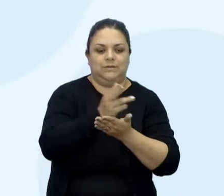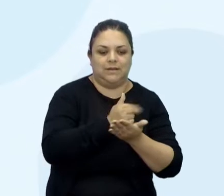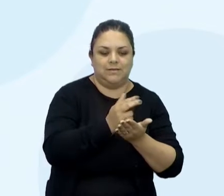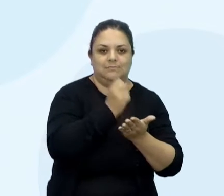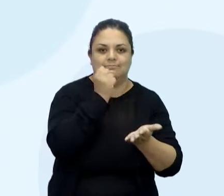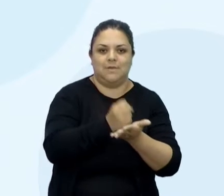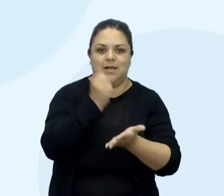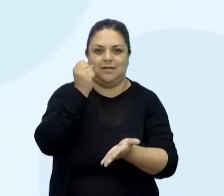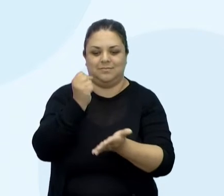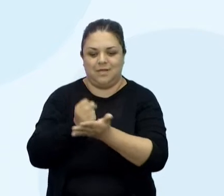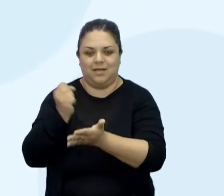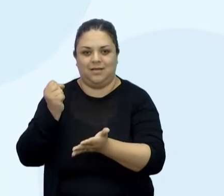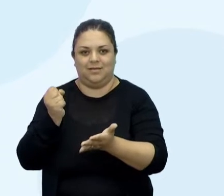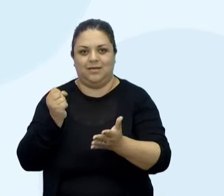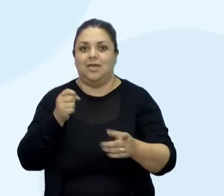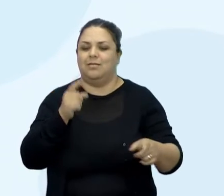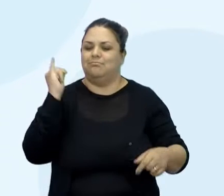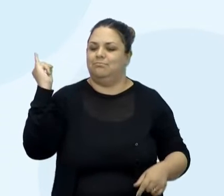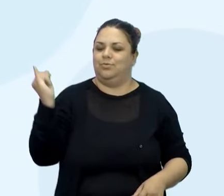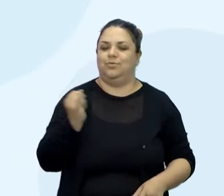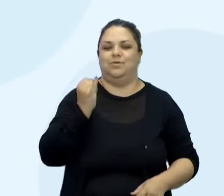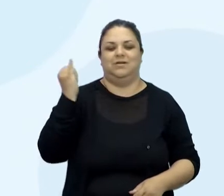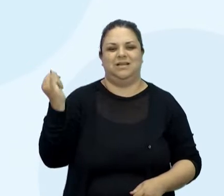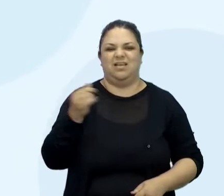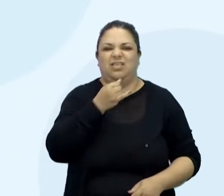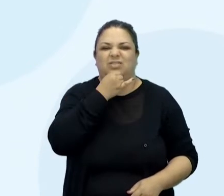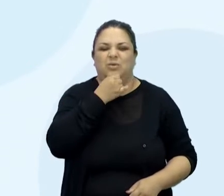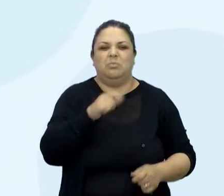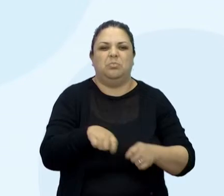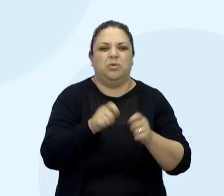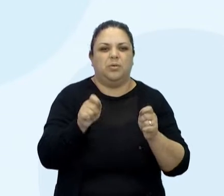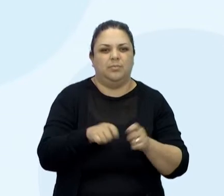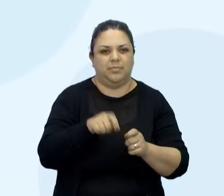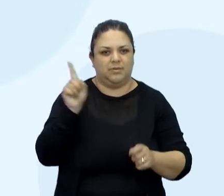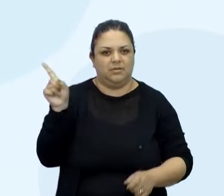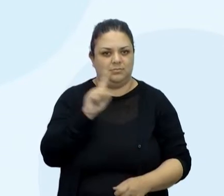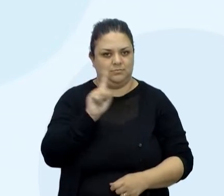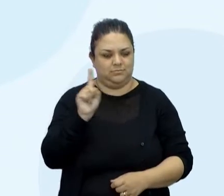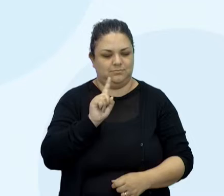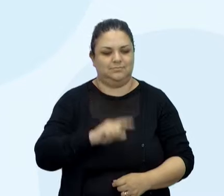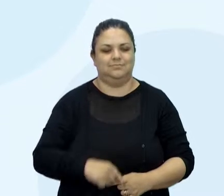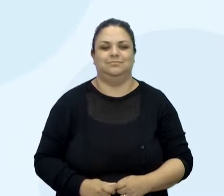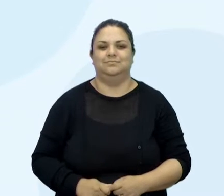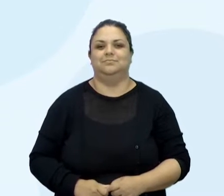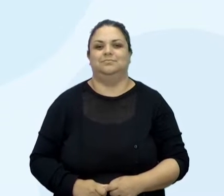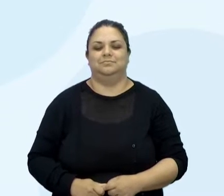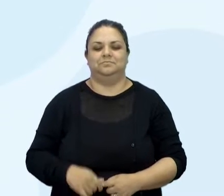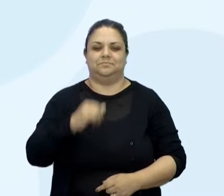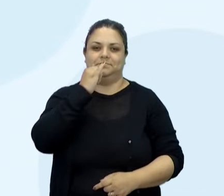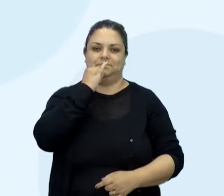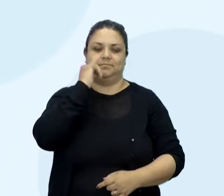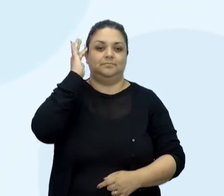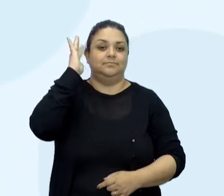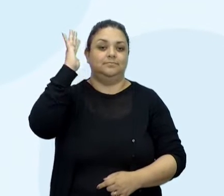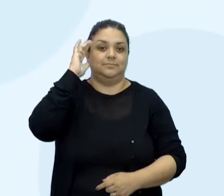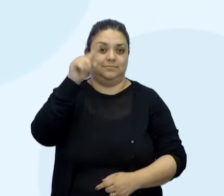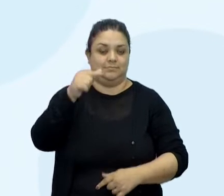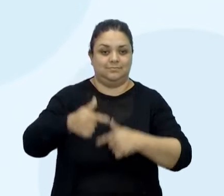bom? Então não é uma coisa à toa, não é uma bobagem, tá? Vamos imaginar que você esteja trabalhando numa